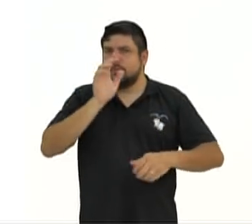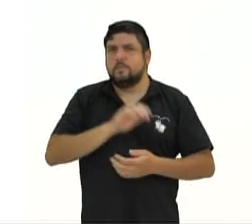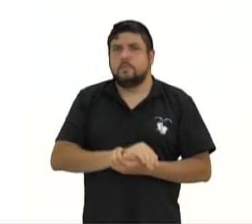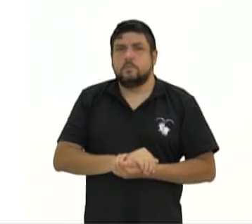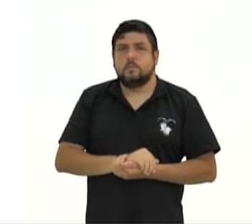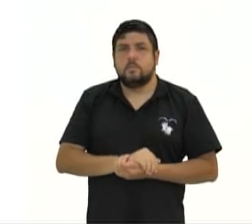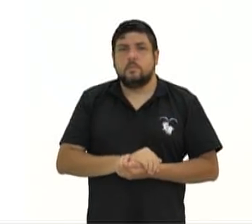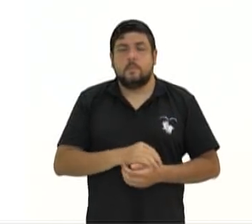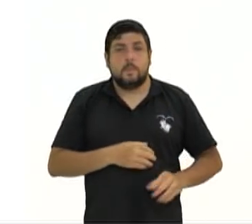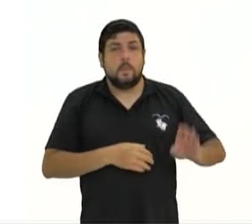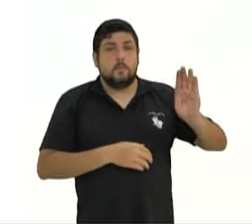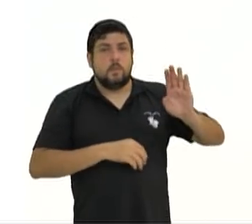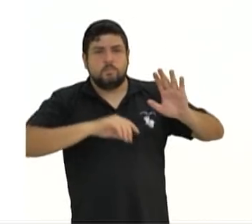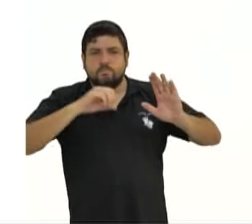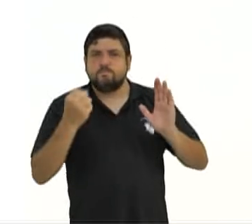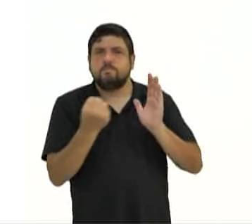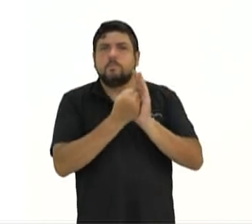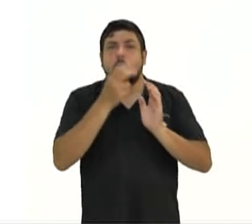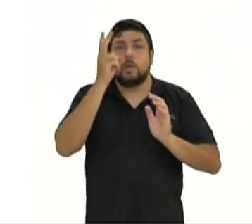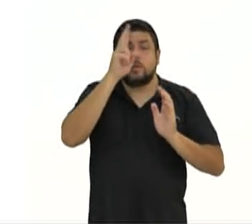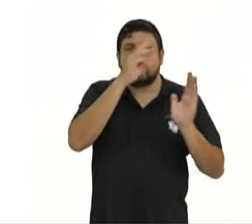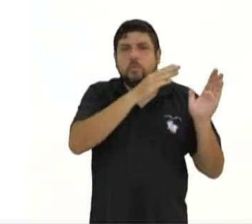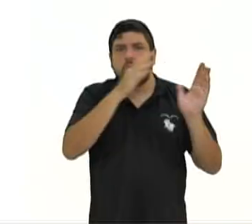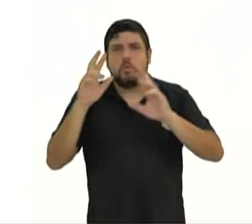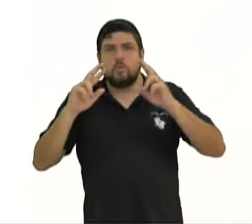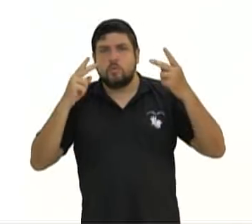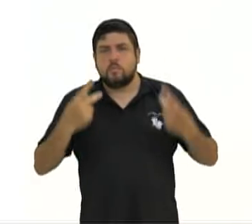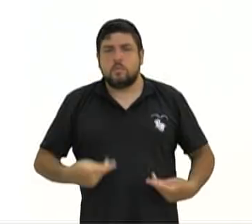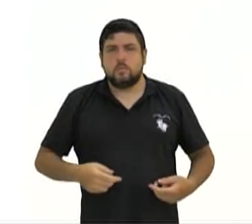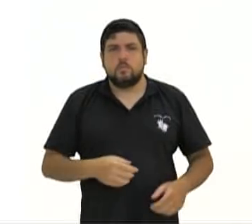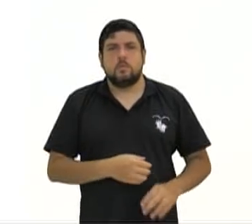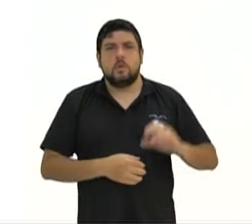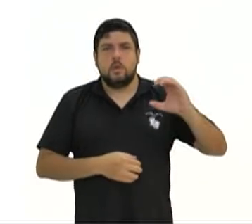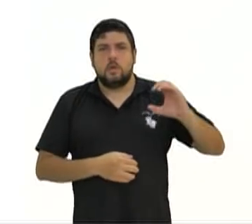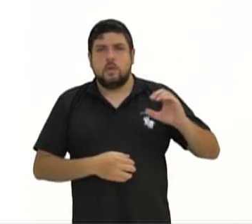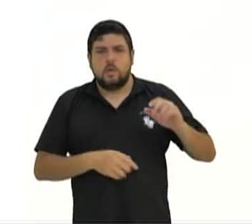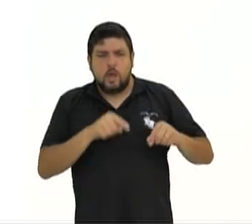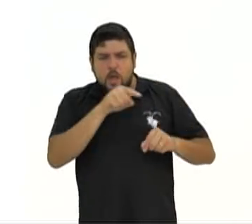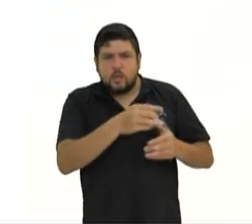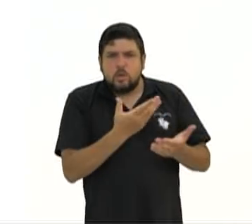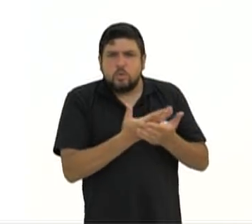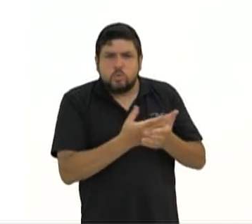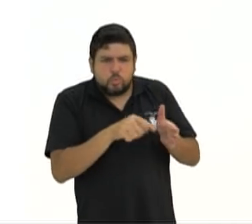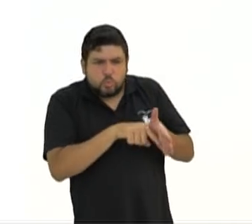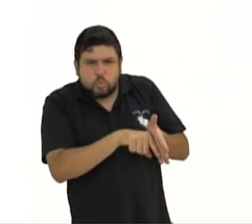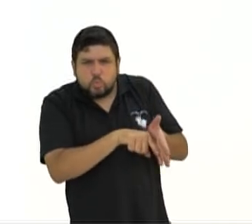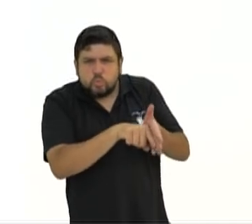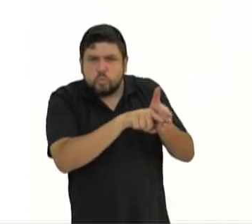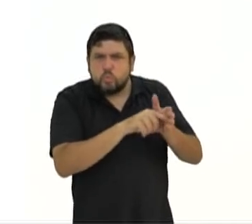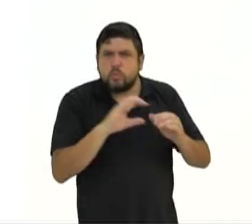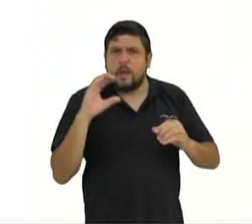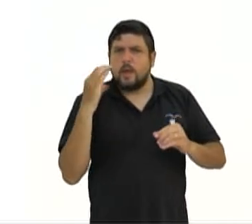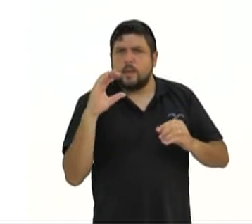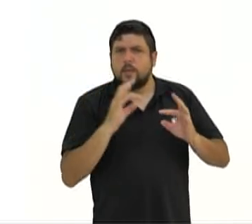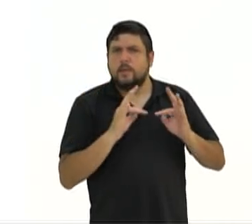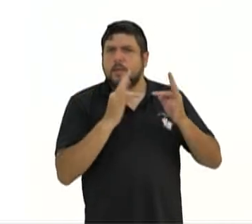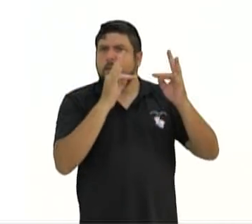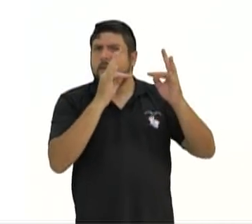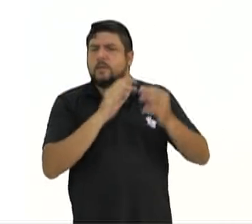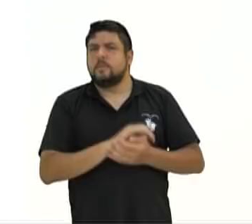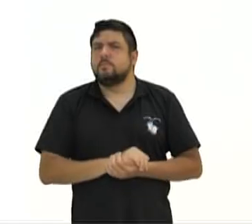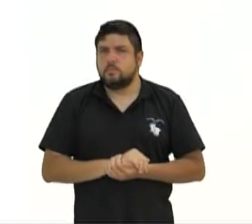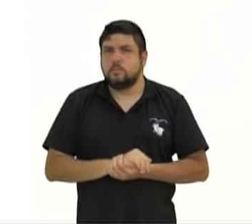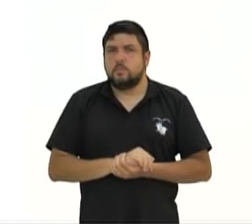histórico e cultural da humanidade. E letra C, espaço criado para o estudo da ciência e da tecnologia. Vamos dar